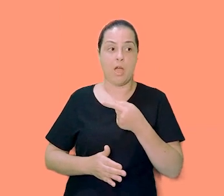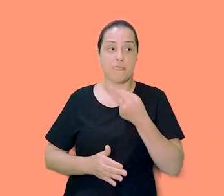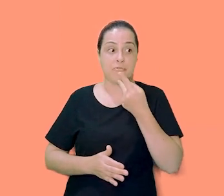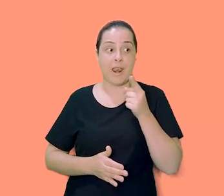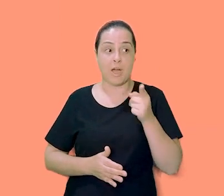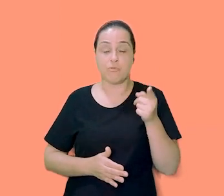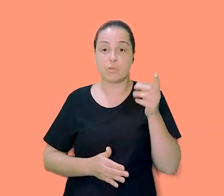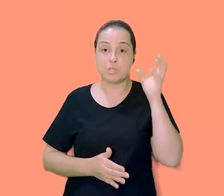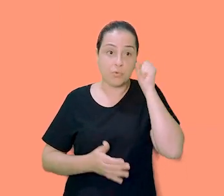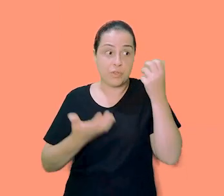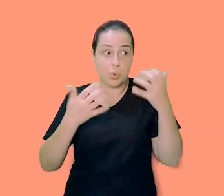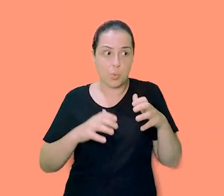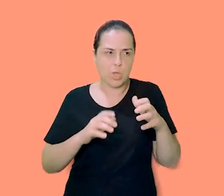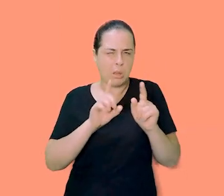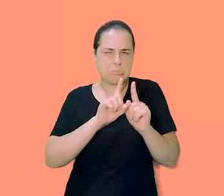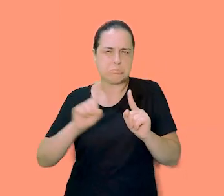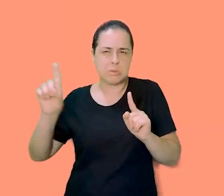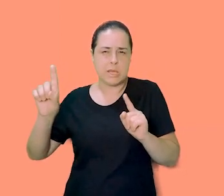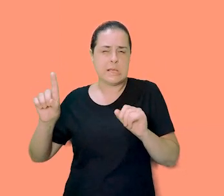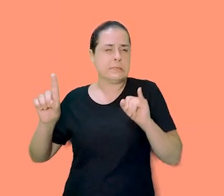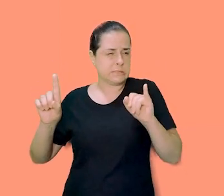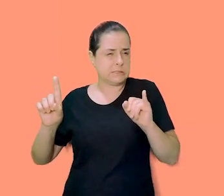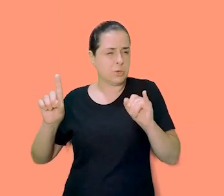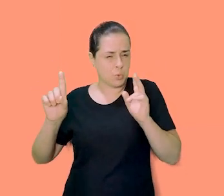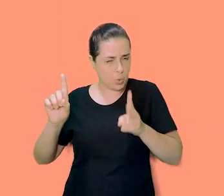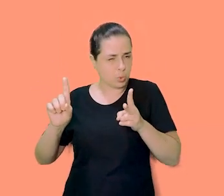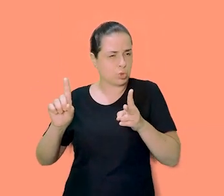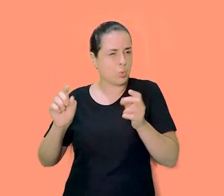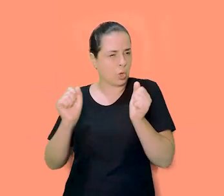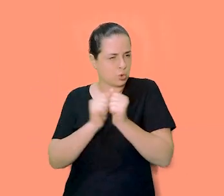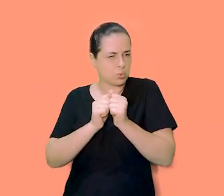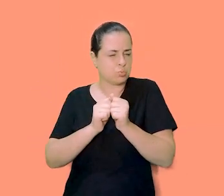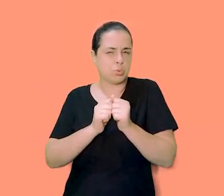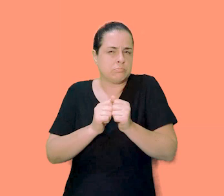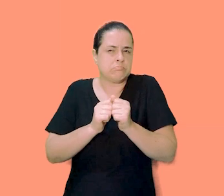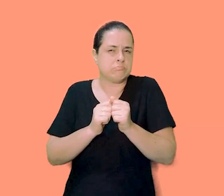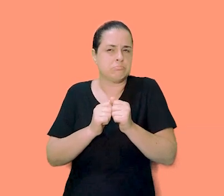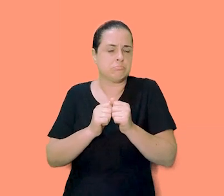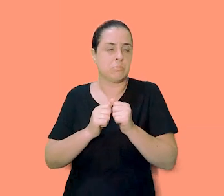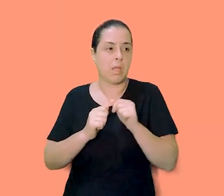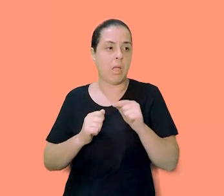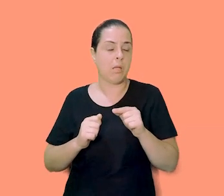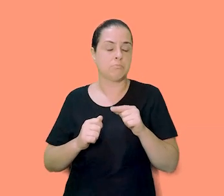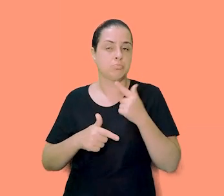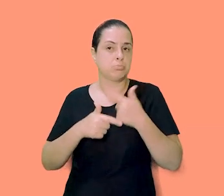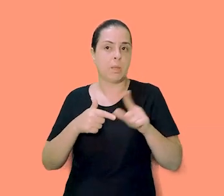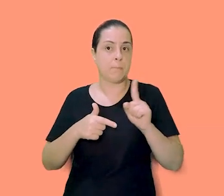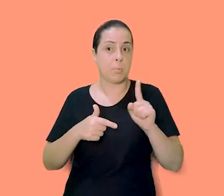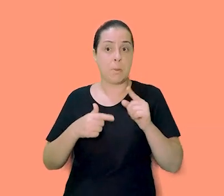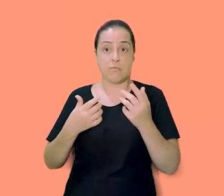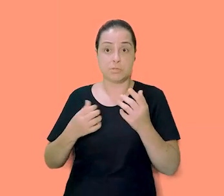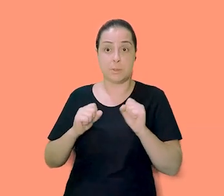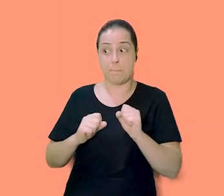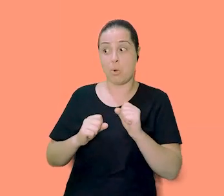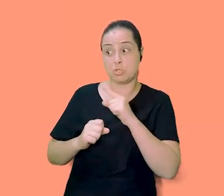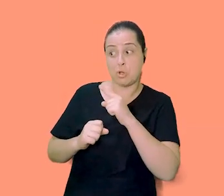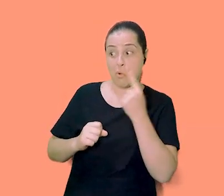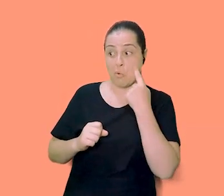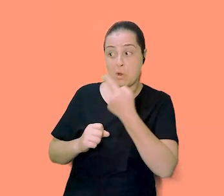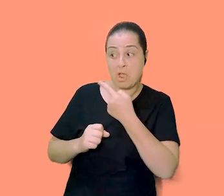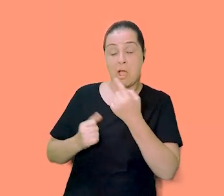lado, e é porque ela não se importa se você está ouvindo. Aí você ignora, você presta atenção, você fofoca. Se quiser participar da conversa,